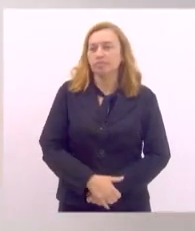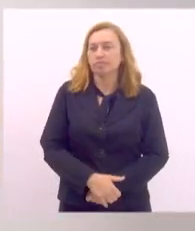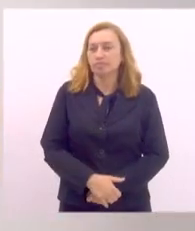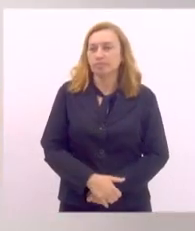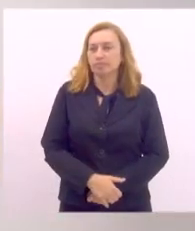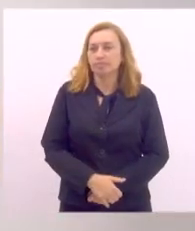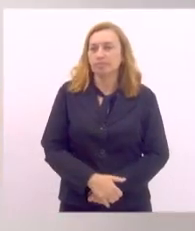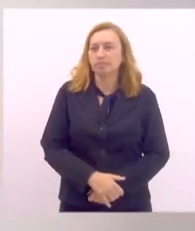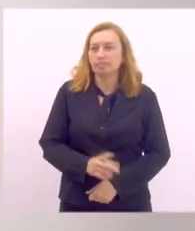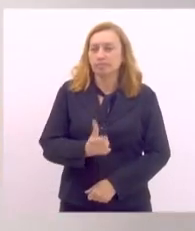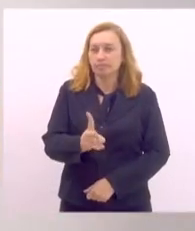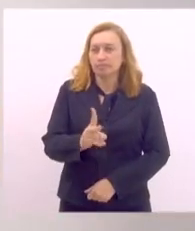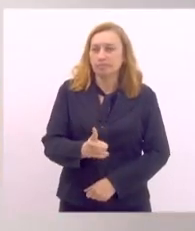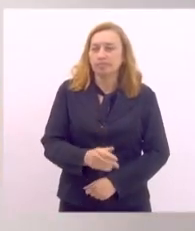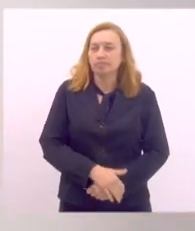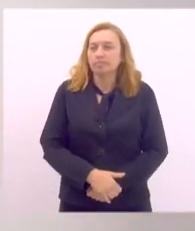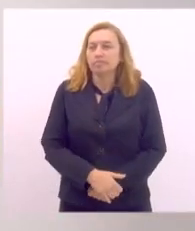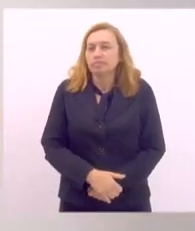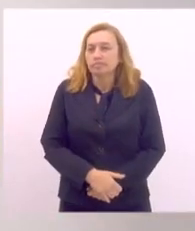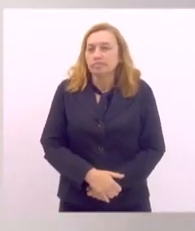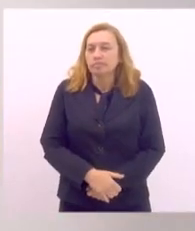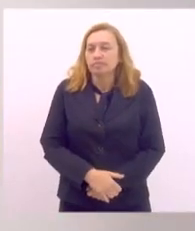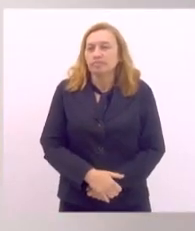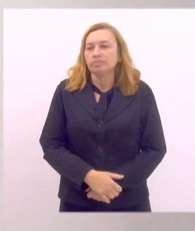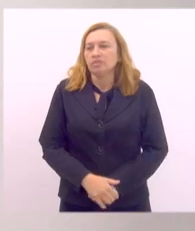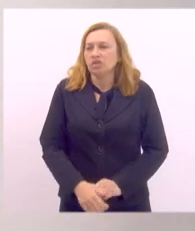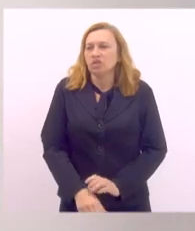É para manter o 11º?